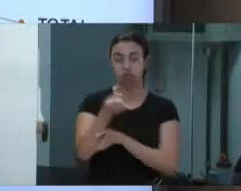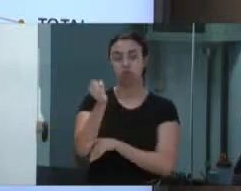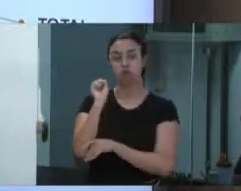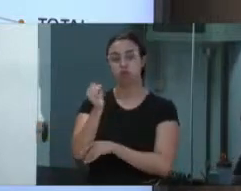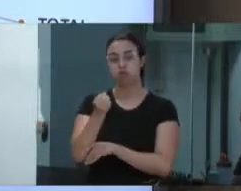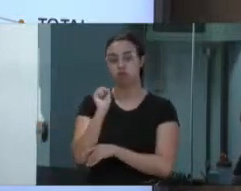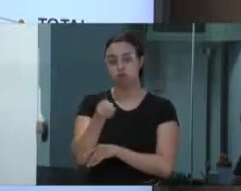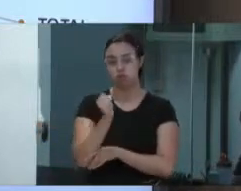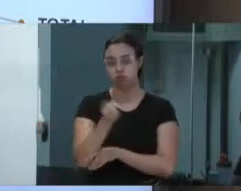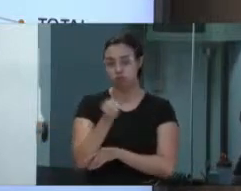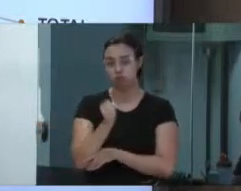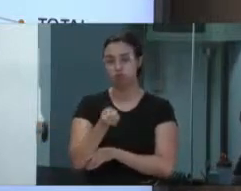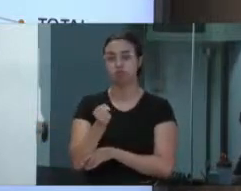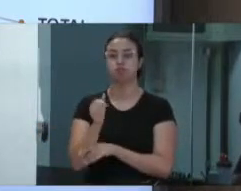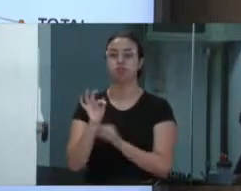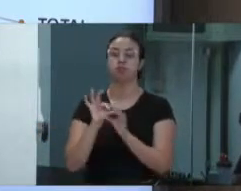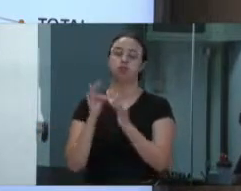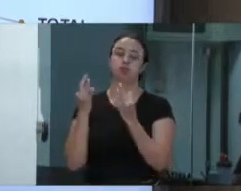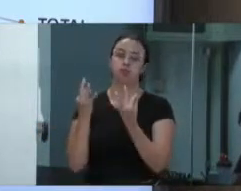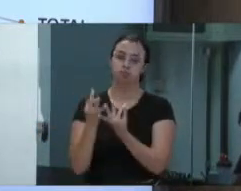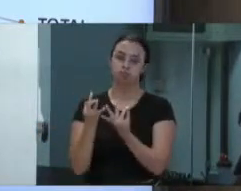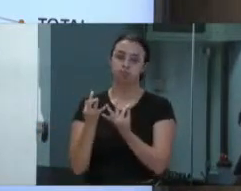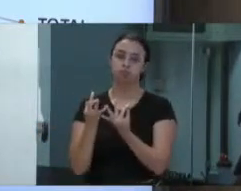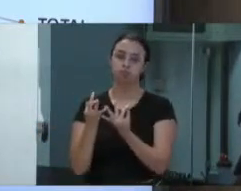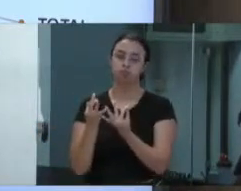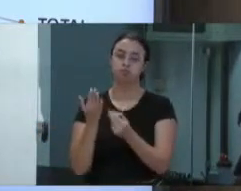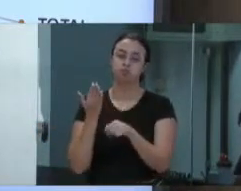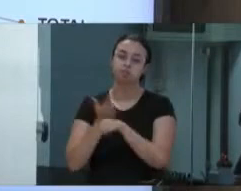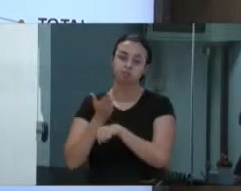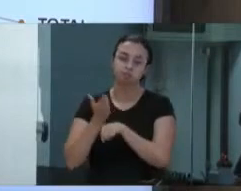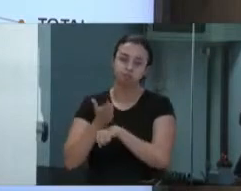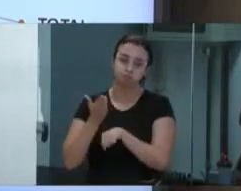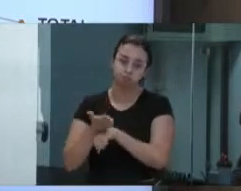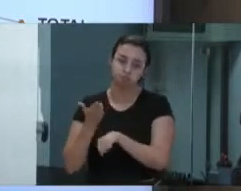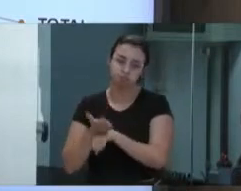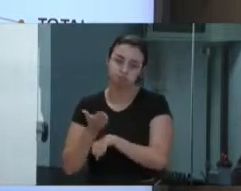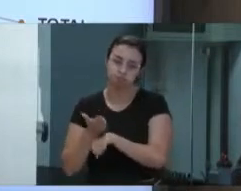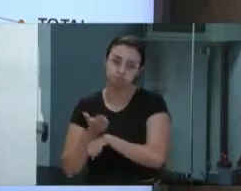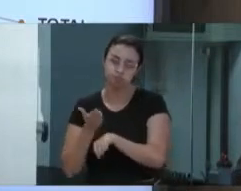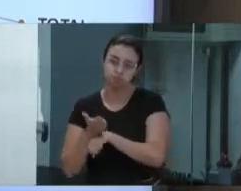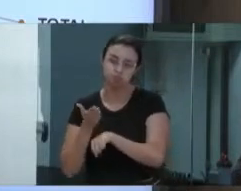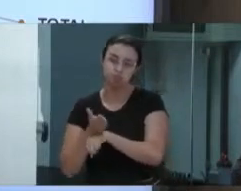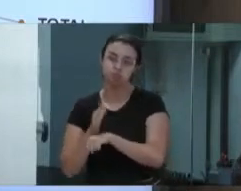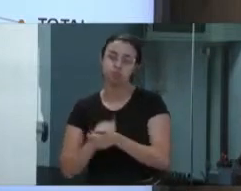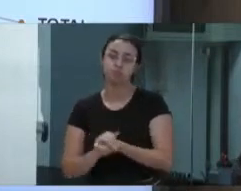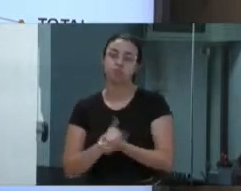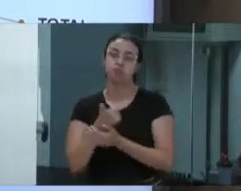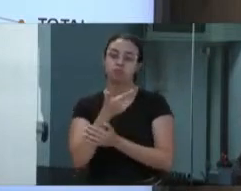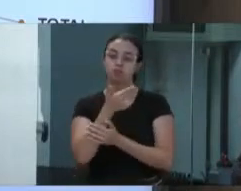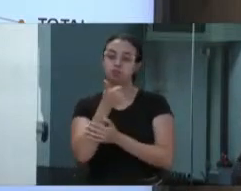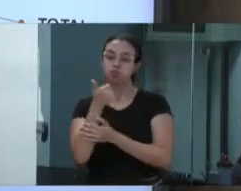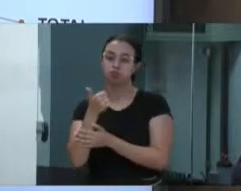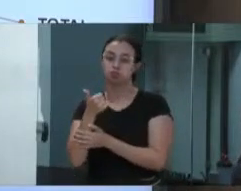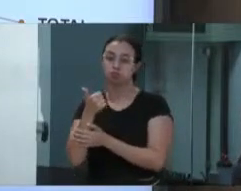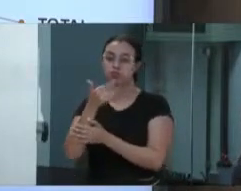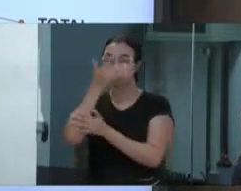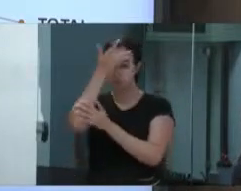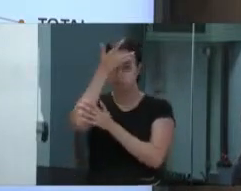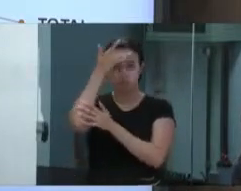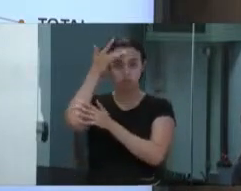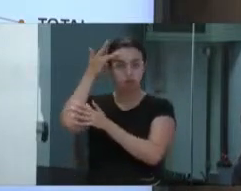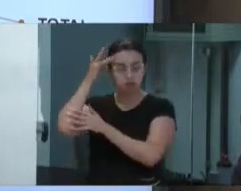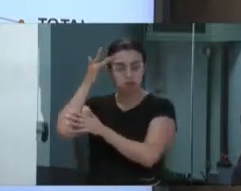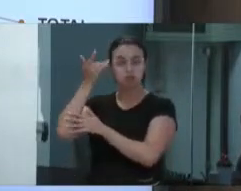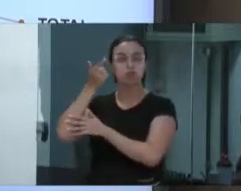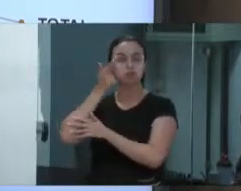8.392 famílias inseridas, então, 8 mil famílias inseridas e 21 mil pessoas